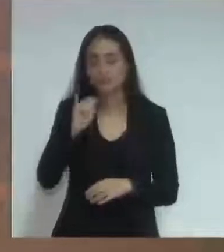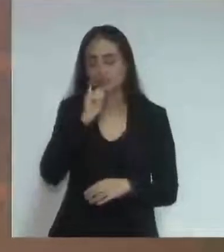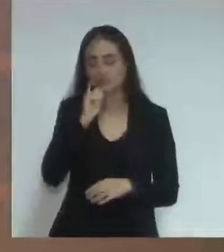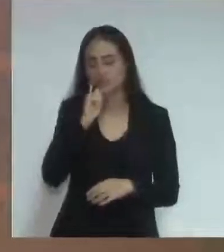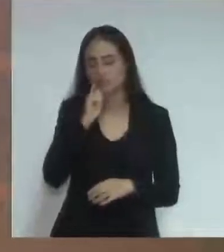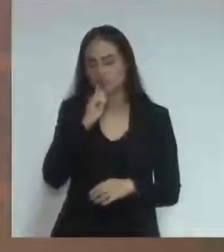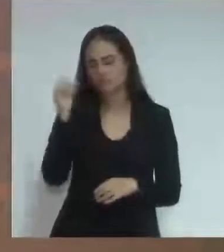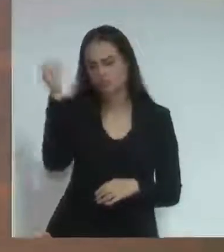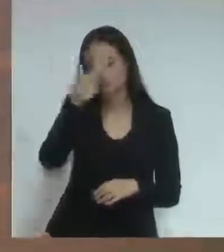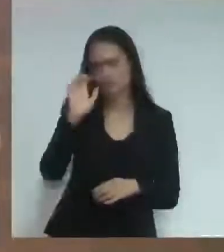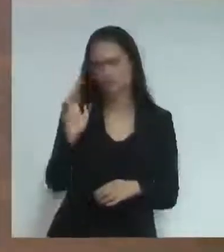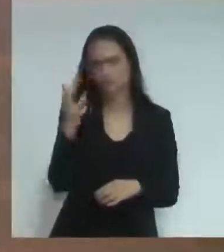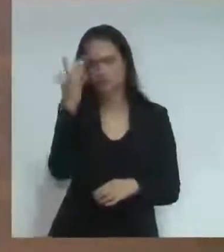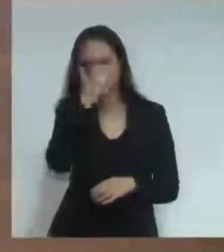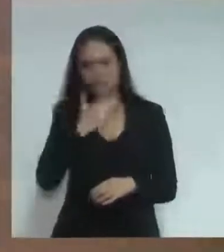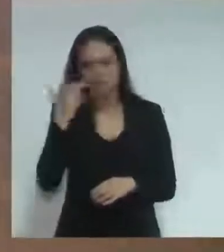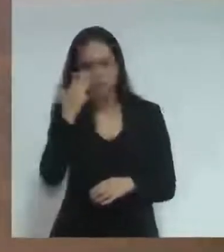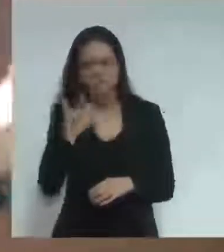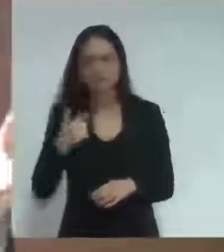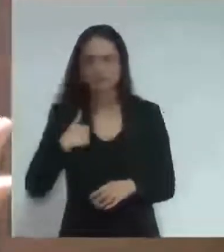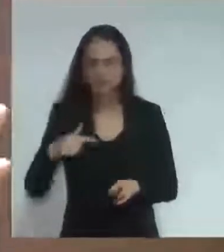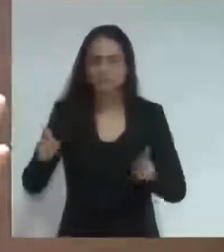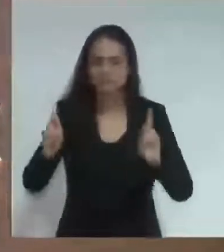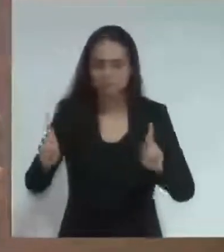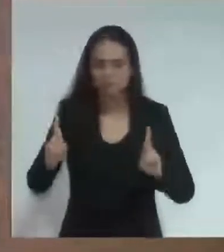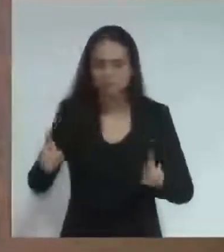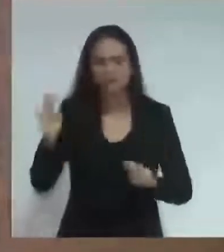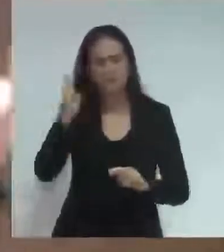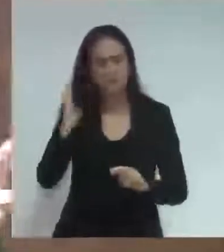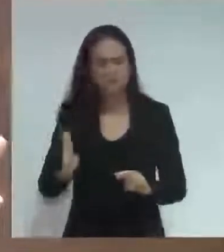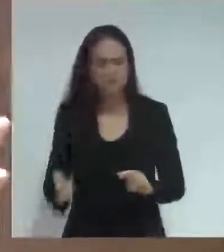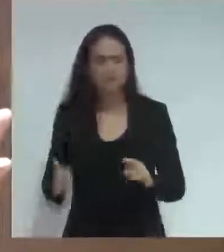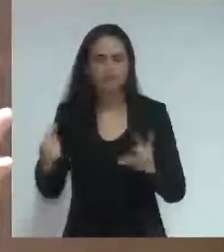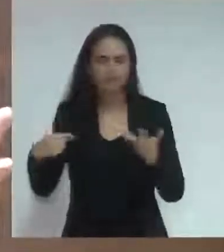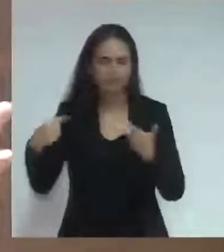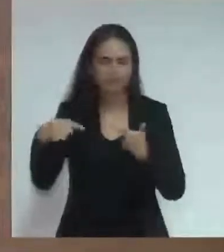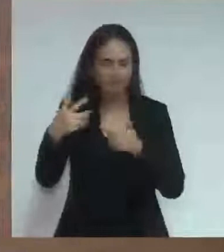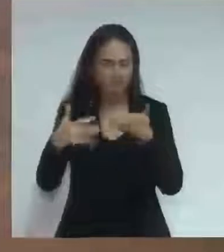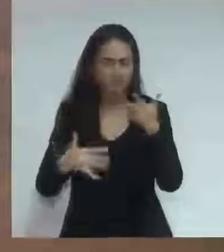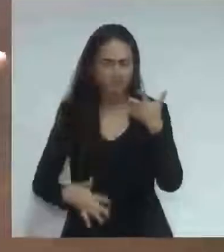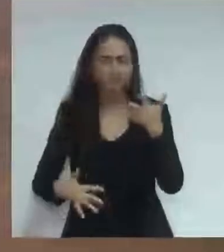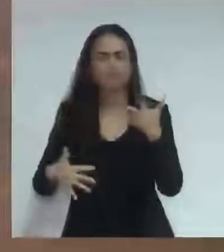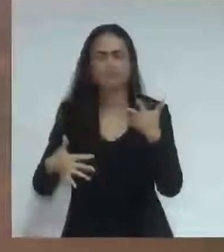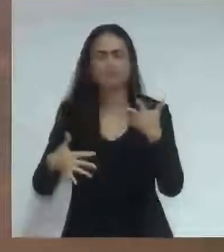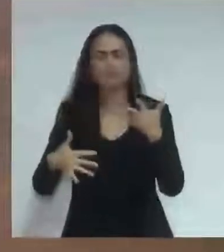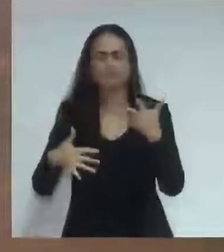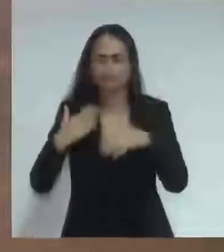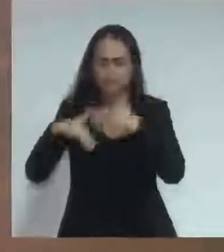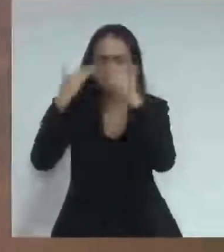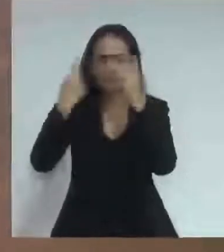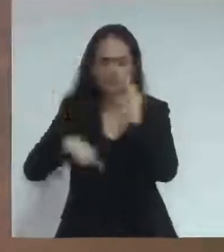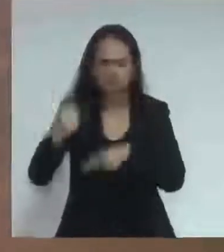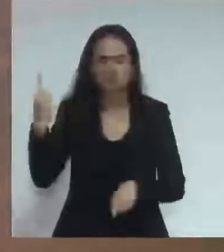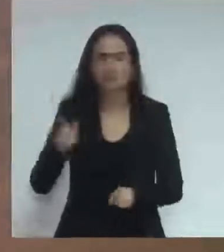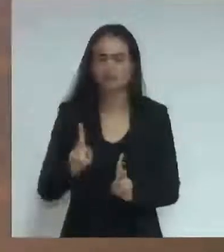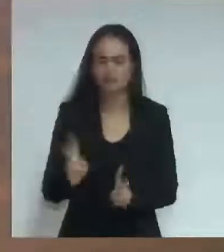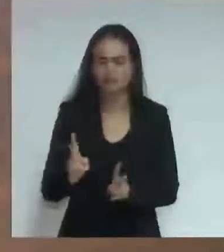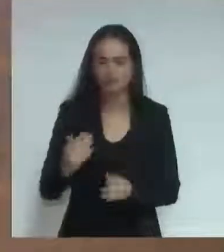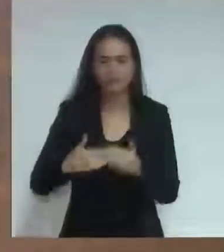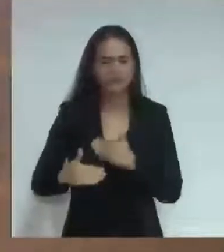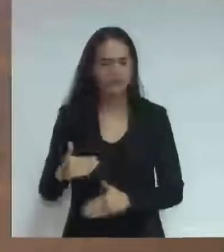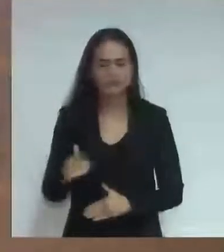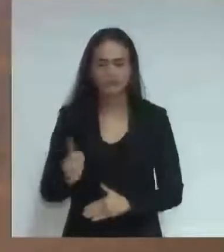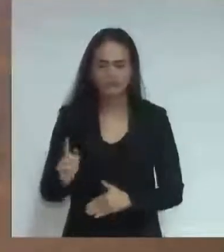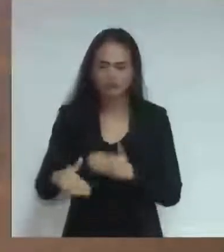esperança, né, é que a gente tenha aí um país que melhore em algumas questões e que não tenha retrocesso. Seja quem ganhar, está aí, falta menos